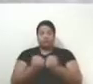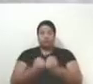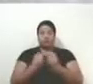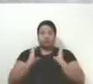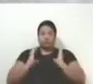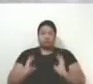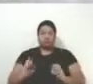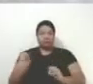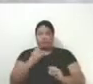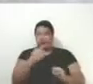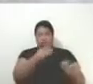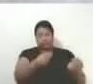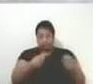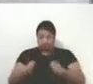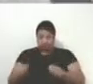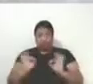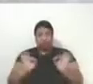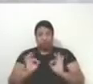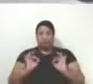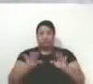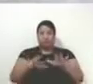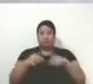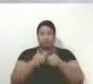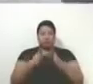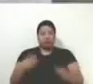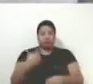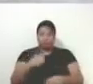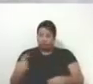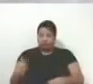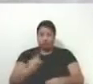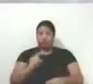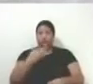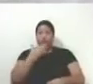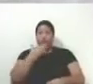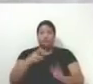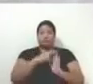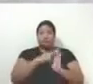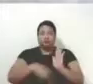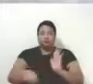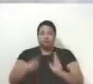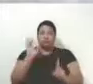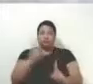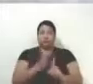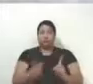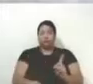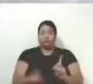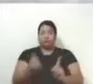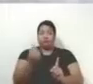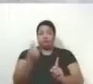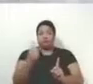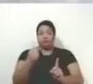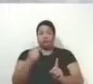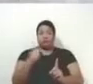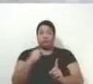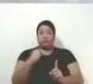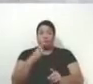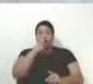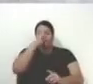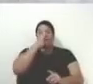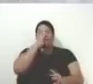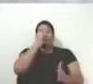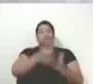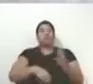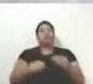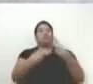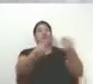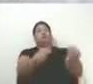comissão, não teve audiência pública, não foi solicitado o relatório de impacto financeiro, e foi assim, entregue facinho para